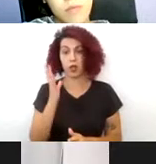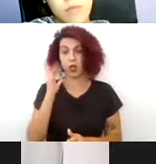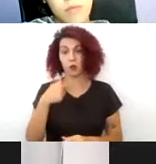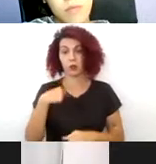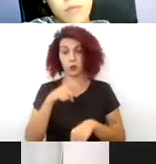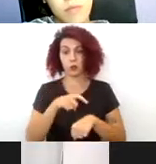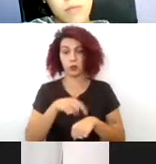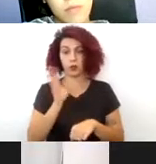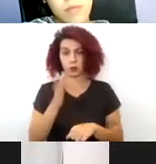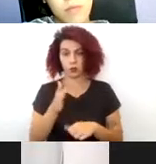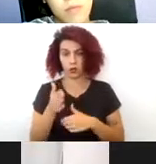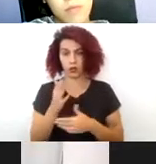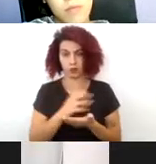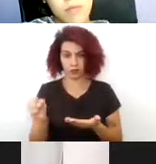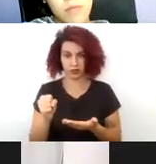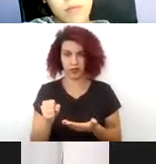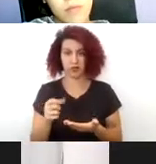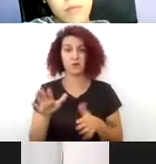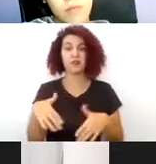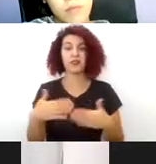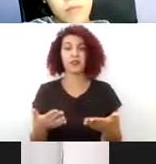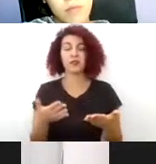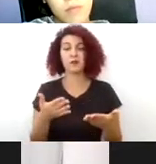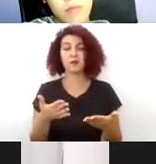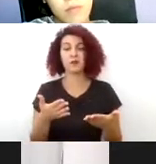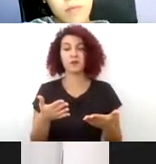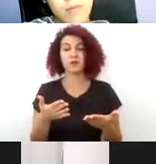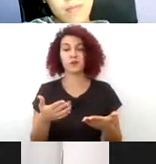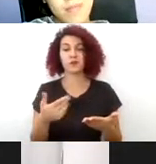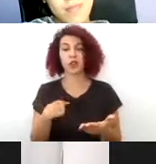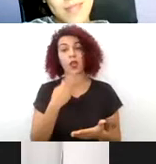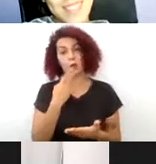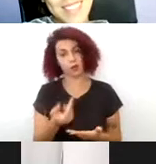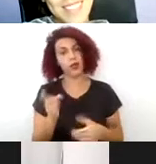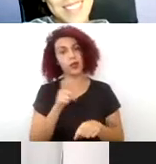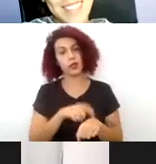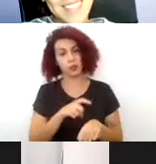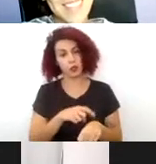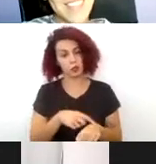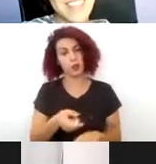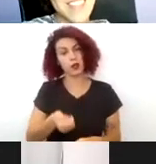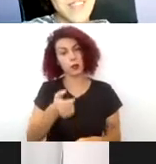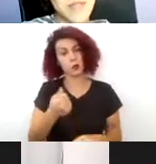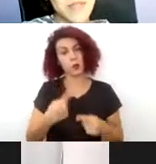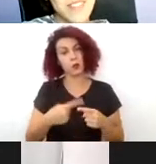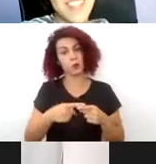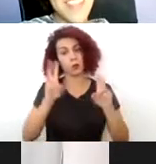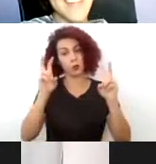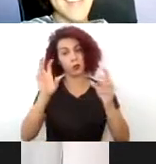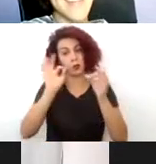e aí vou com vou caminhar aqui para deixar aí eu disse não é precisar de muito tempo para poder Nossa já é